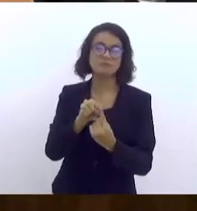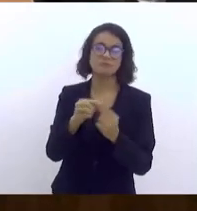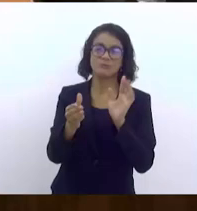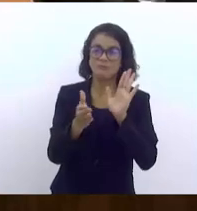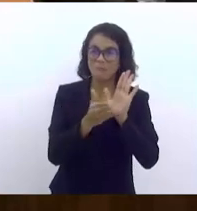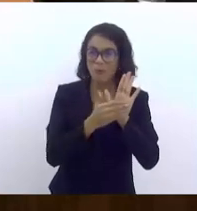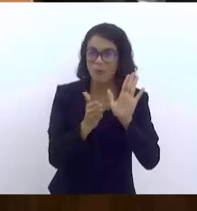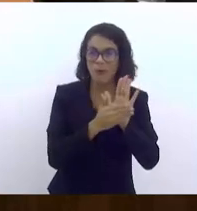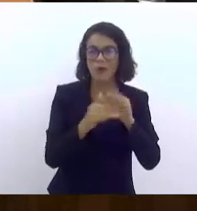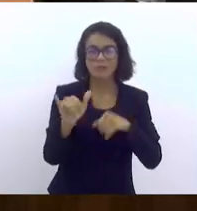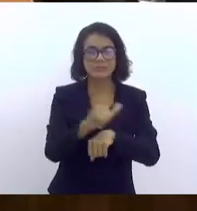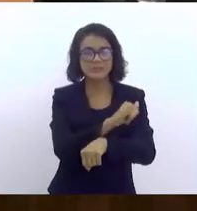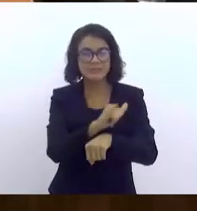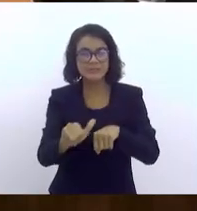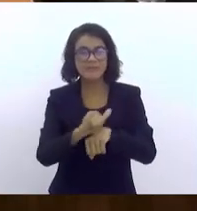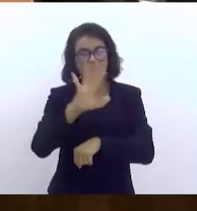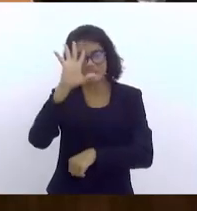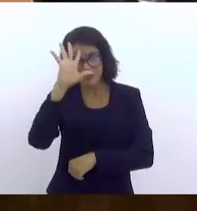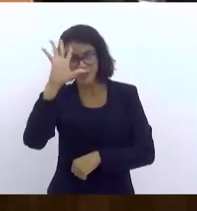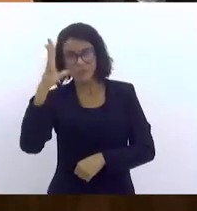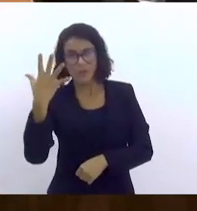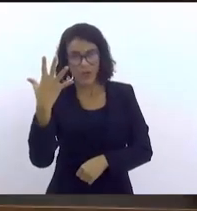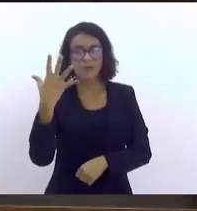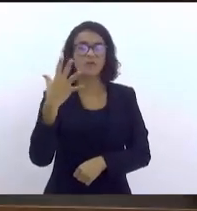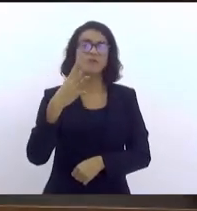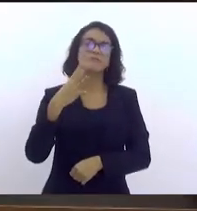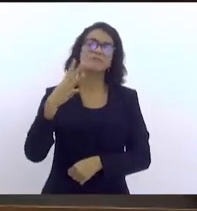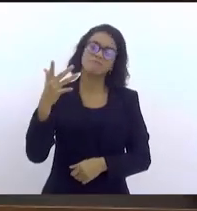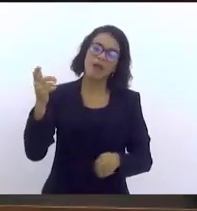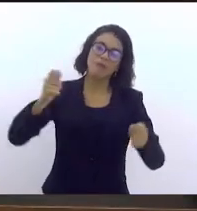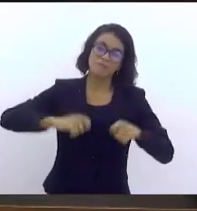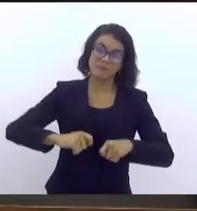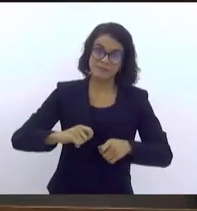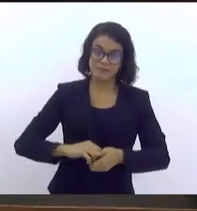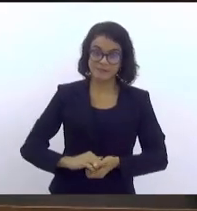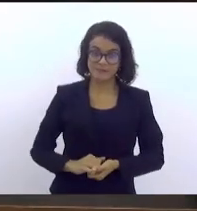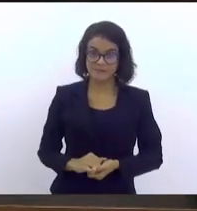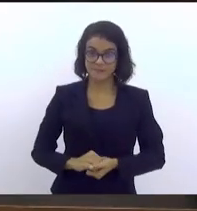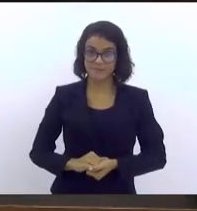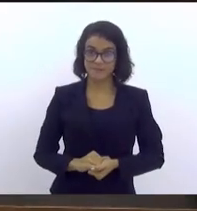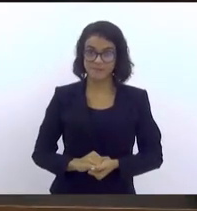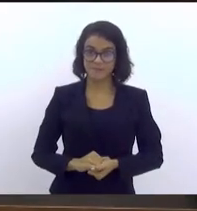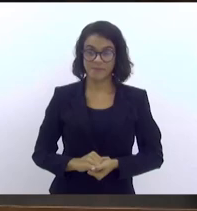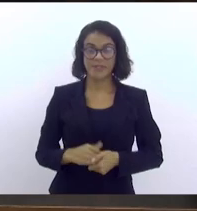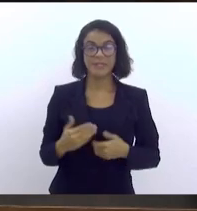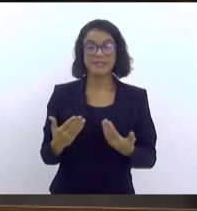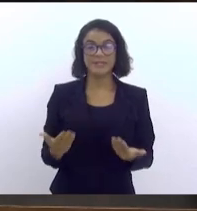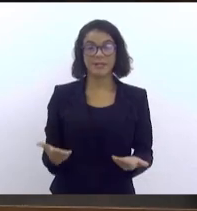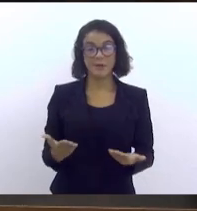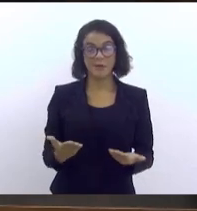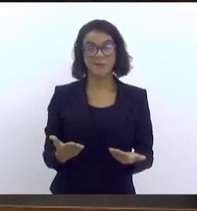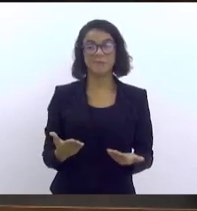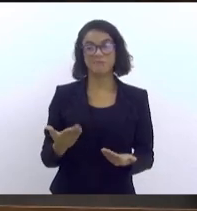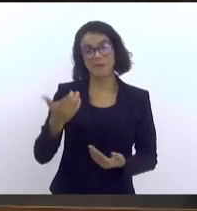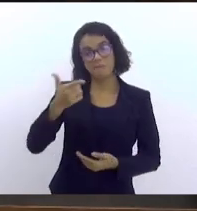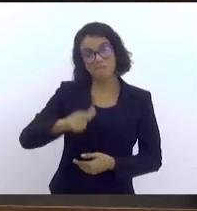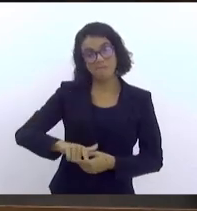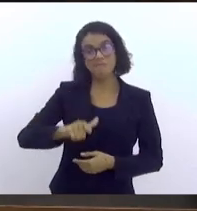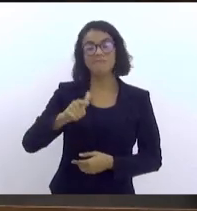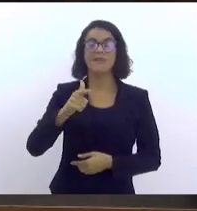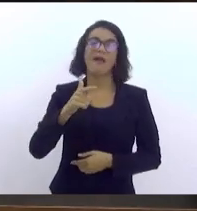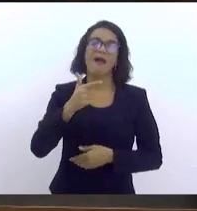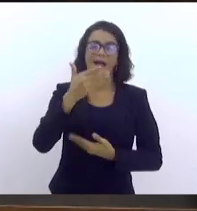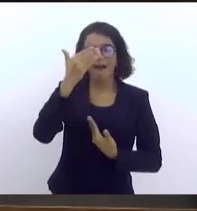alternativas buscando soluções para que isso possa acontecer Então eu queria mais uma vez agradecer